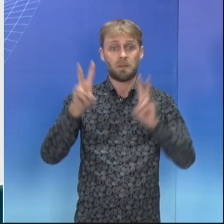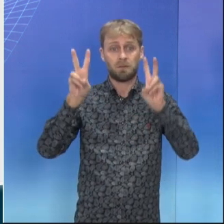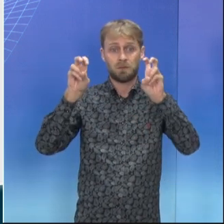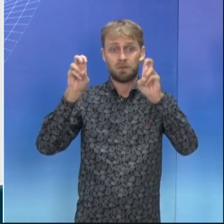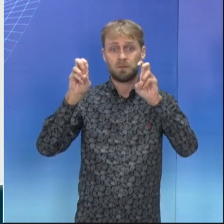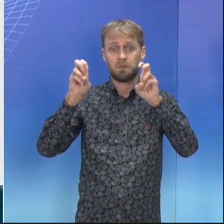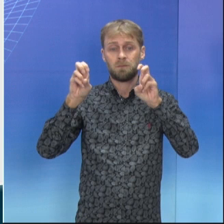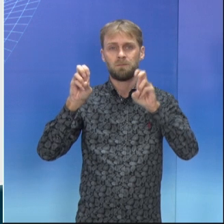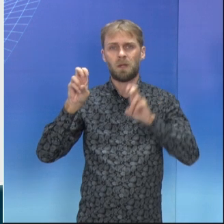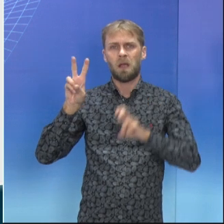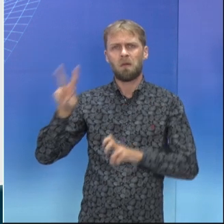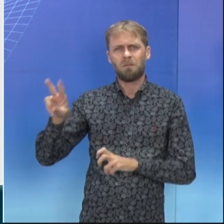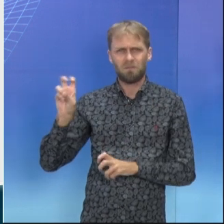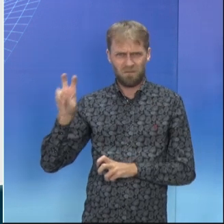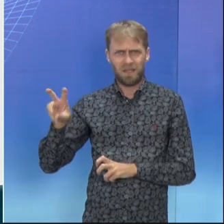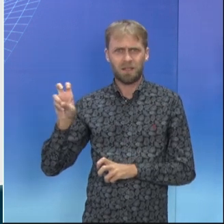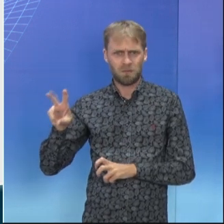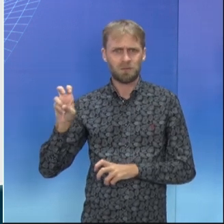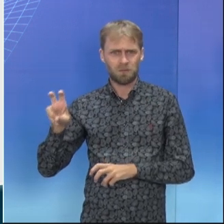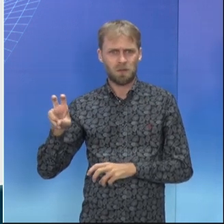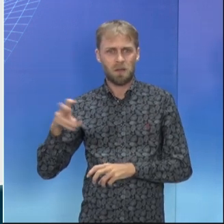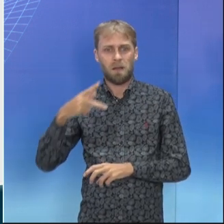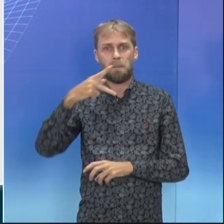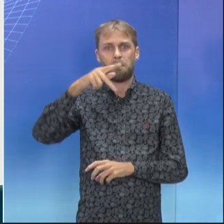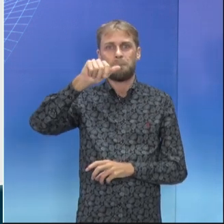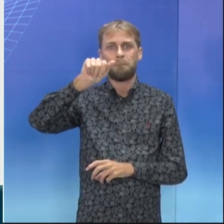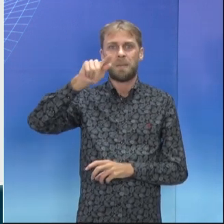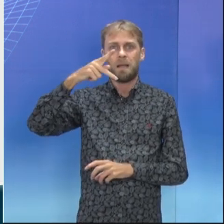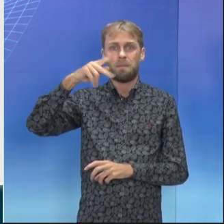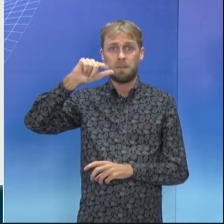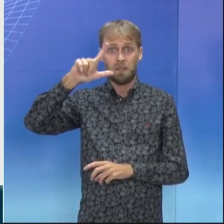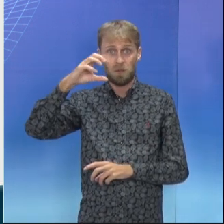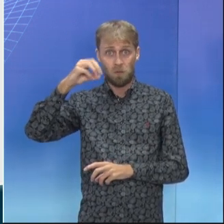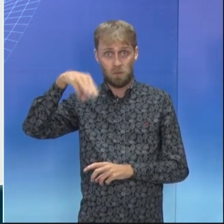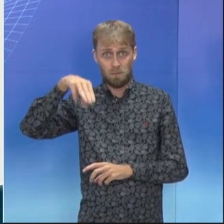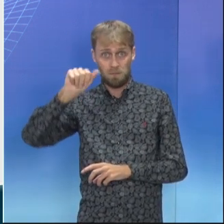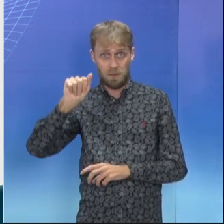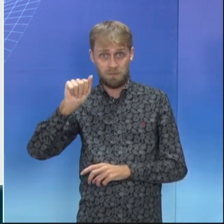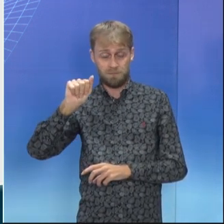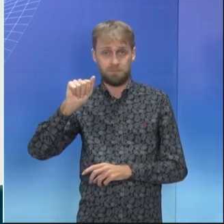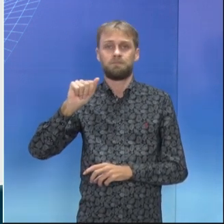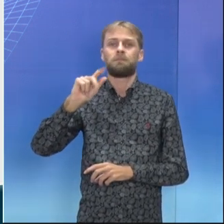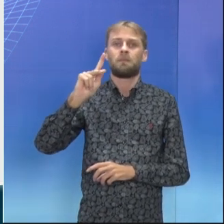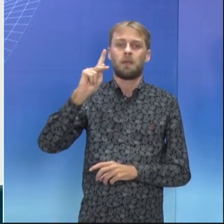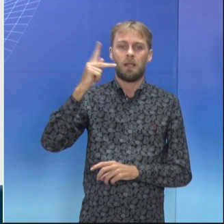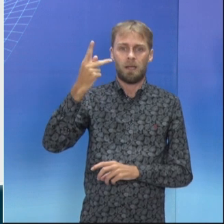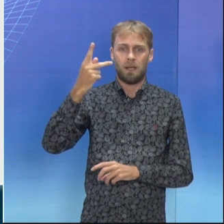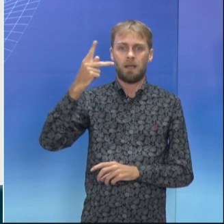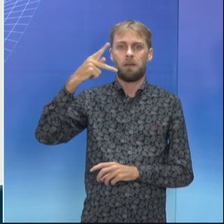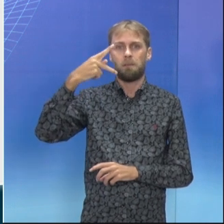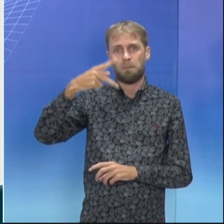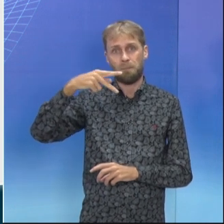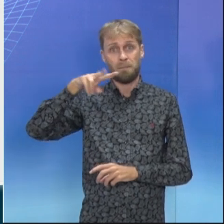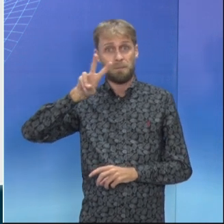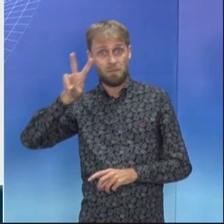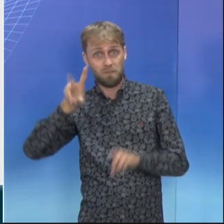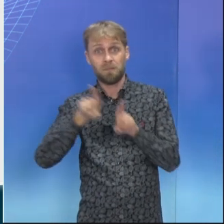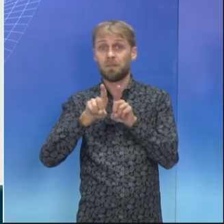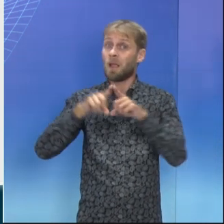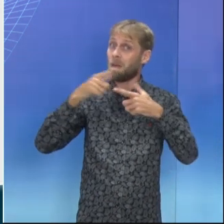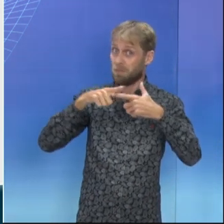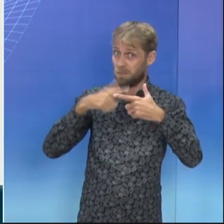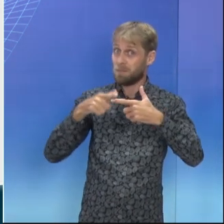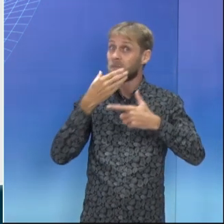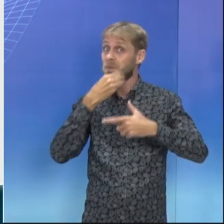2 traz como título El virus del papiloma humano, HPV, também é um problema